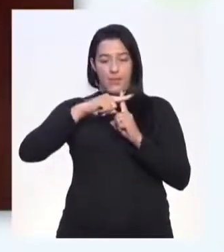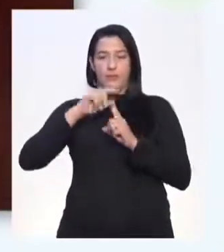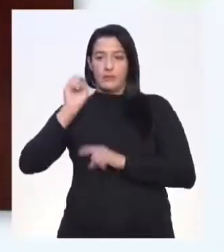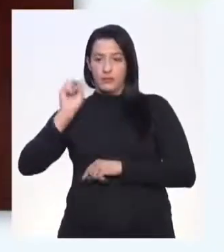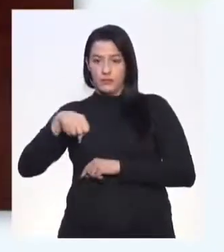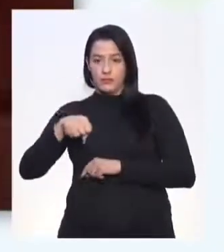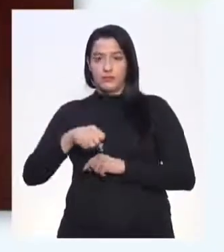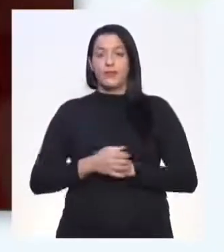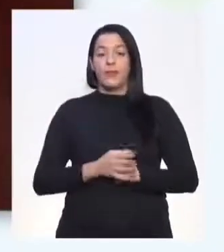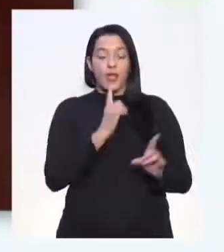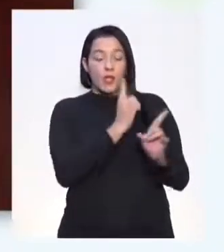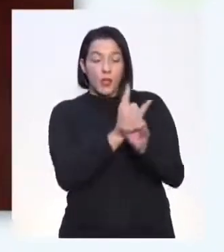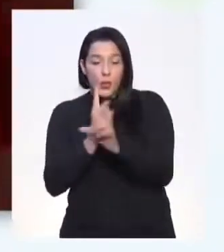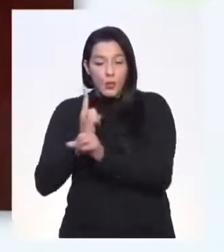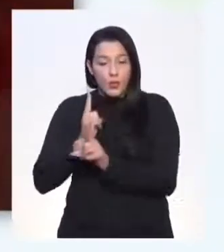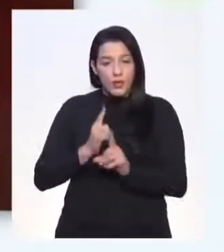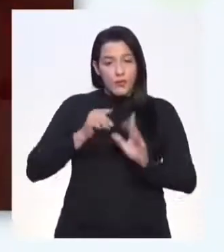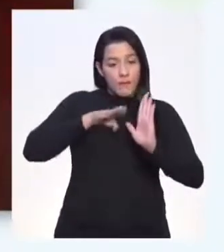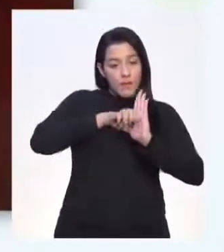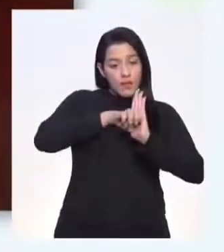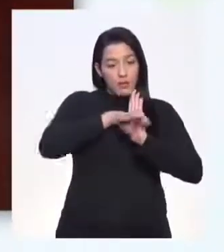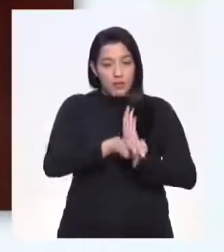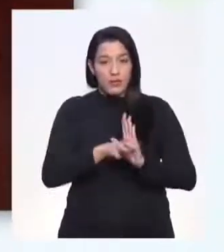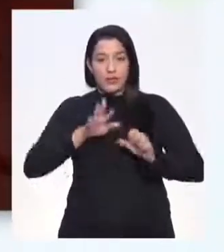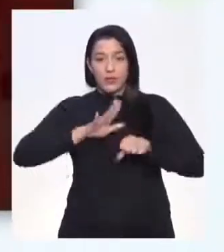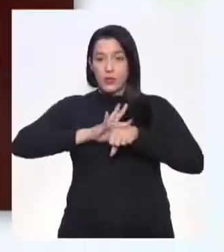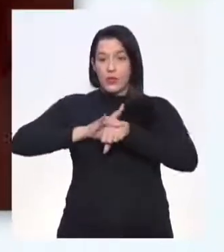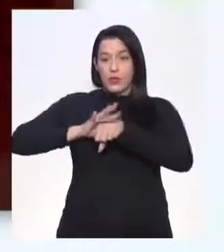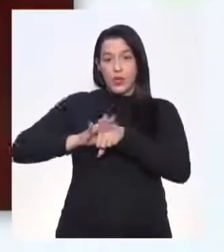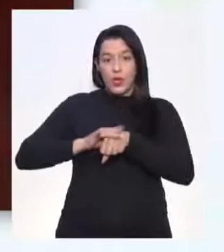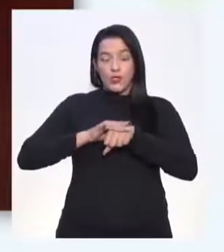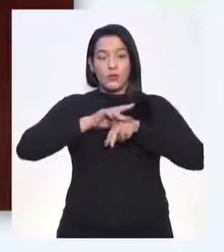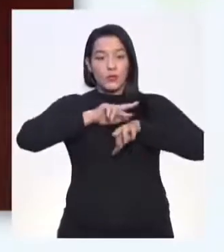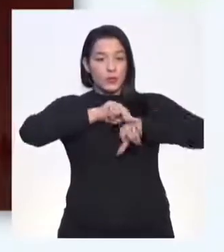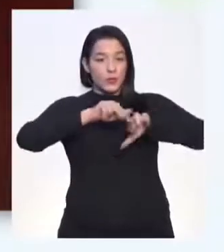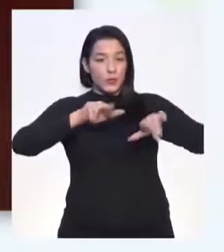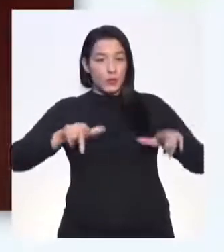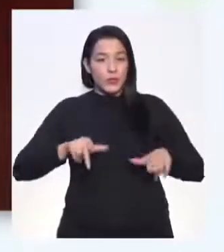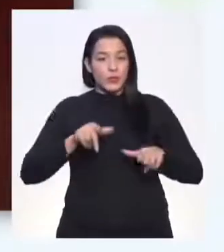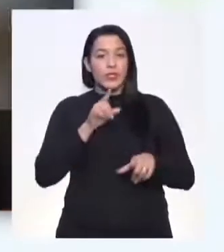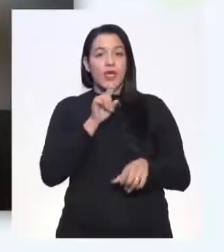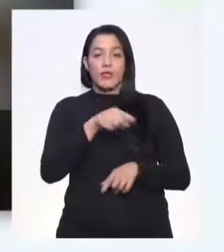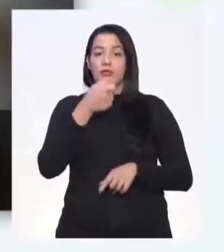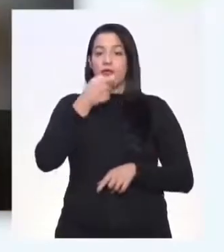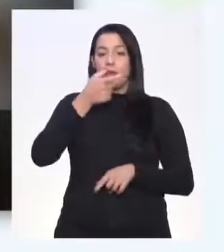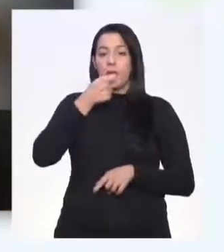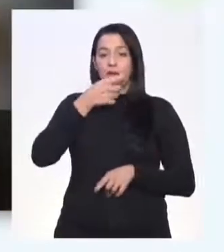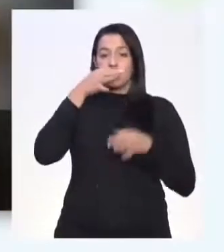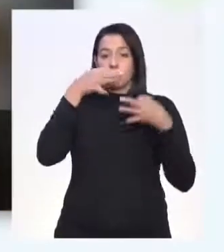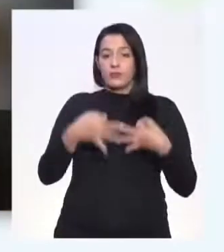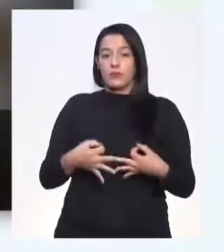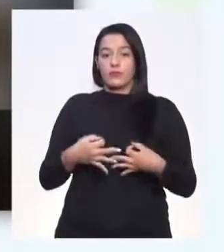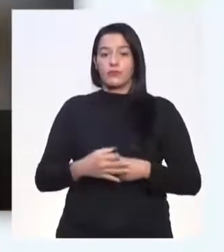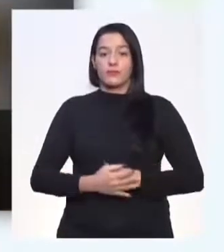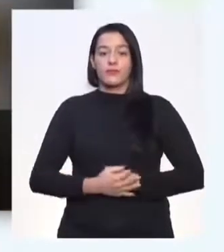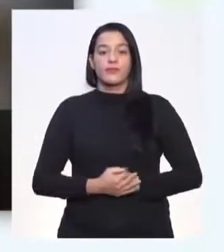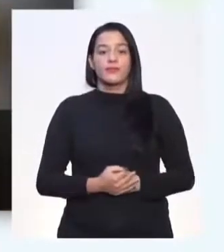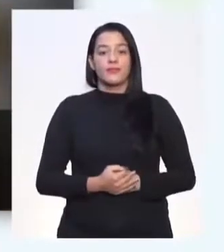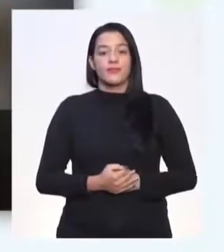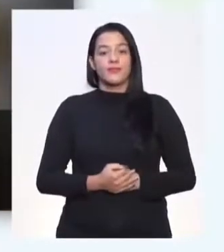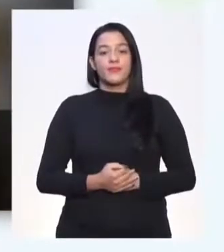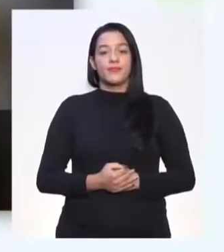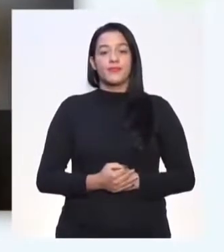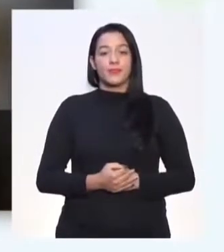identificar bactérias que causavam doenças e recomendar o devido antibiótico. So the thing to remember is that at the time that MySim